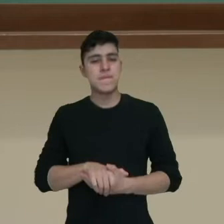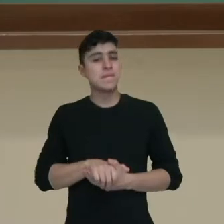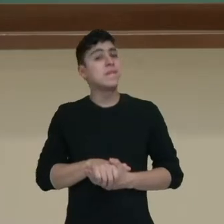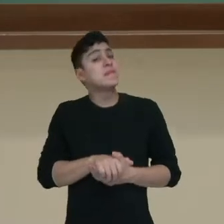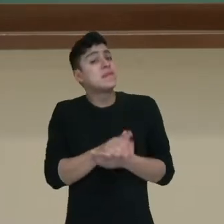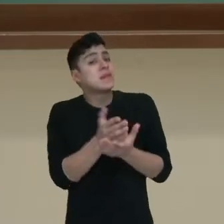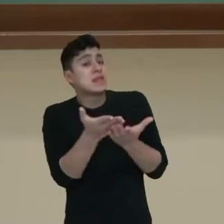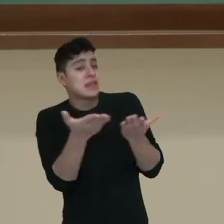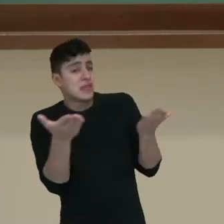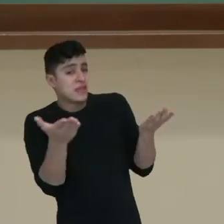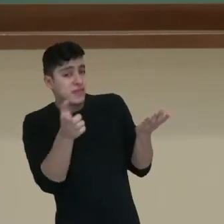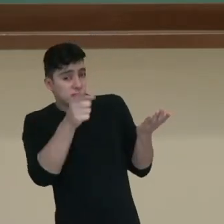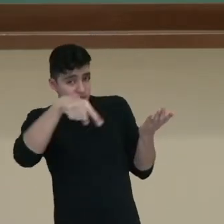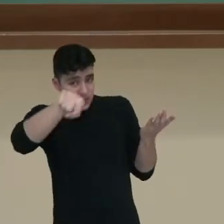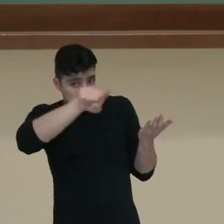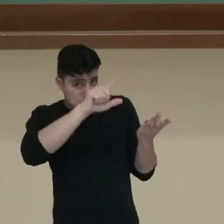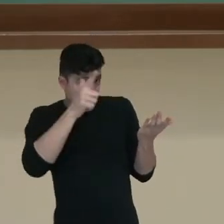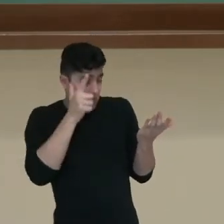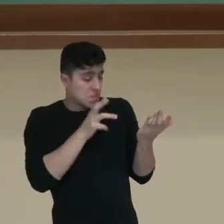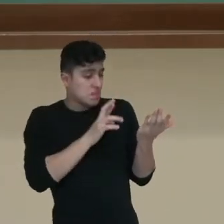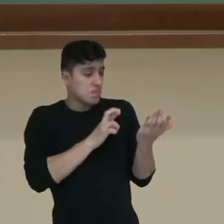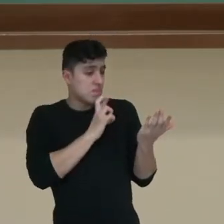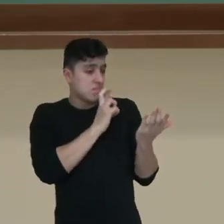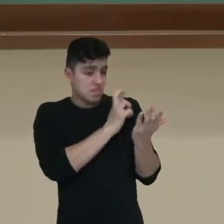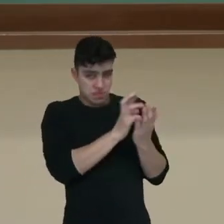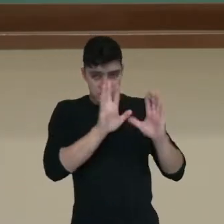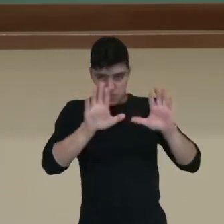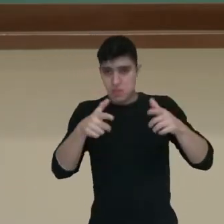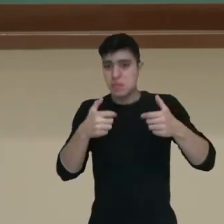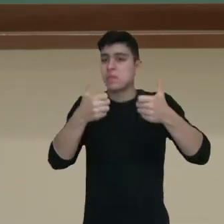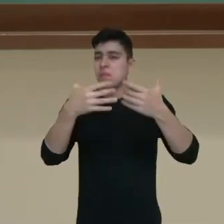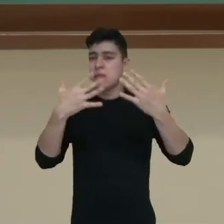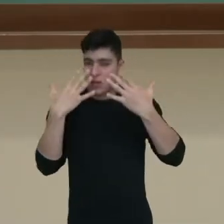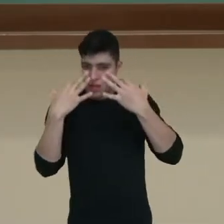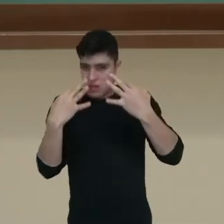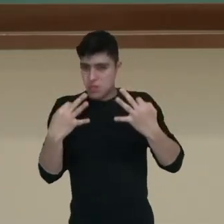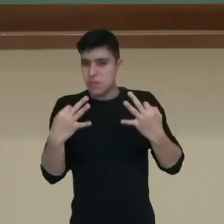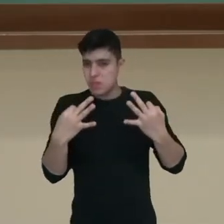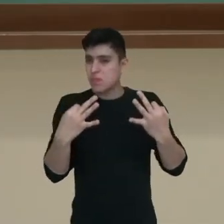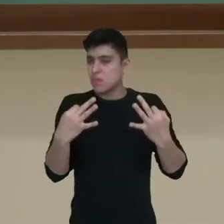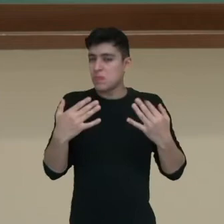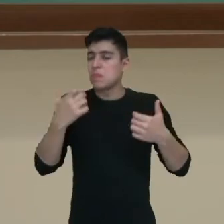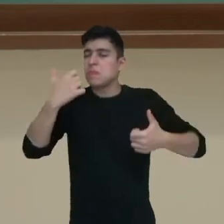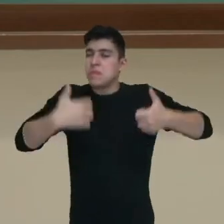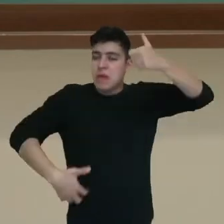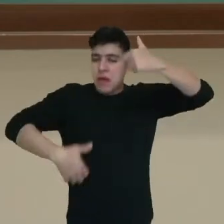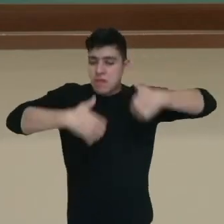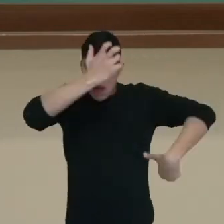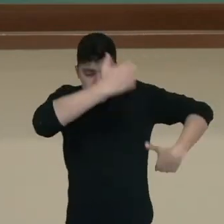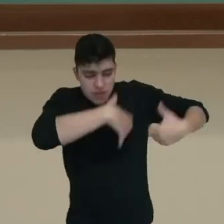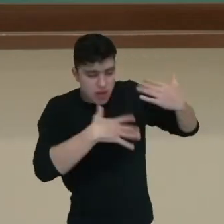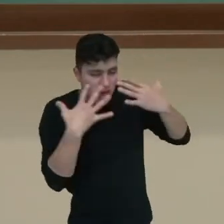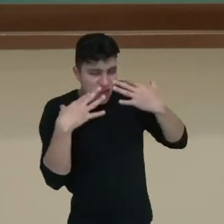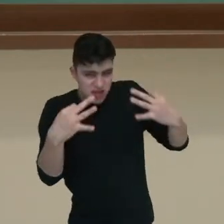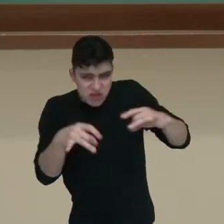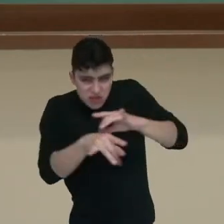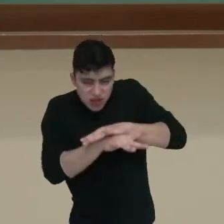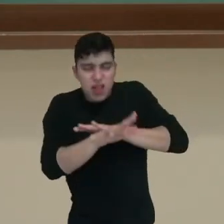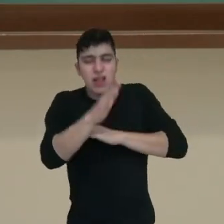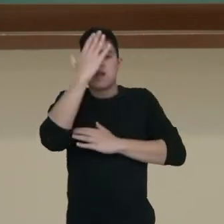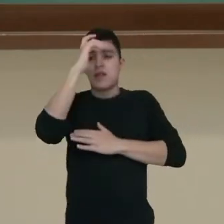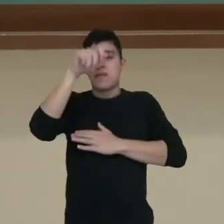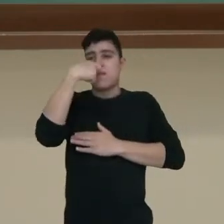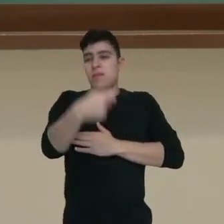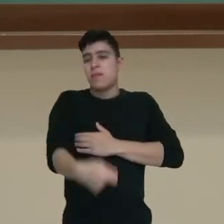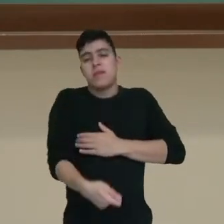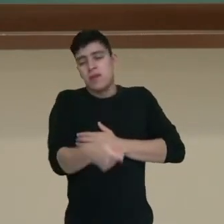E aí, conseguiu chegar numa resposta? Se você prestou atenção no que eu expliquei agora há pouco, você já consegue chegar num porquê, né? O corpo do protozoário, ele